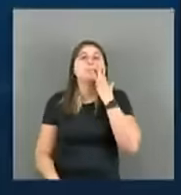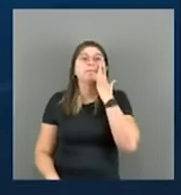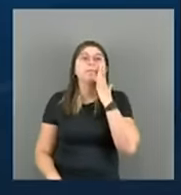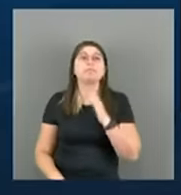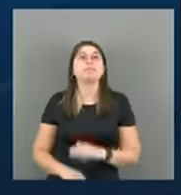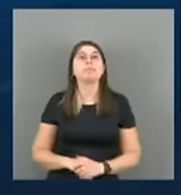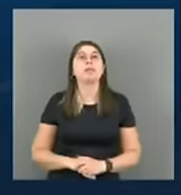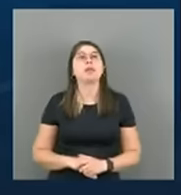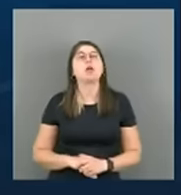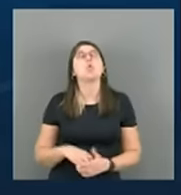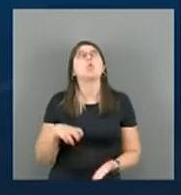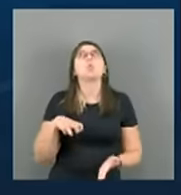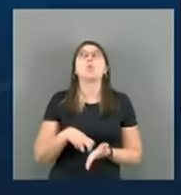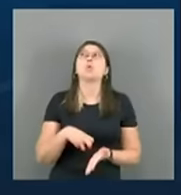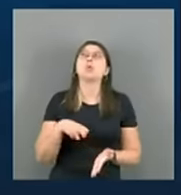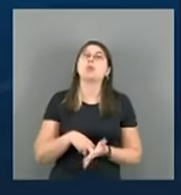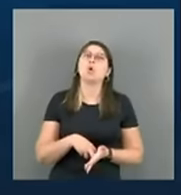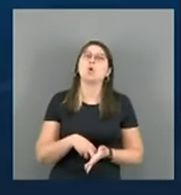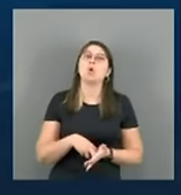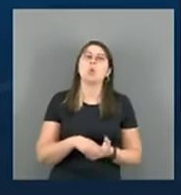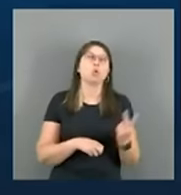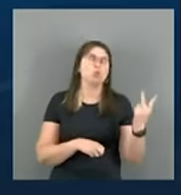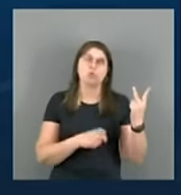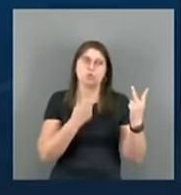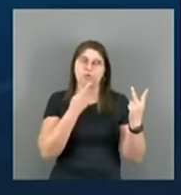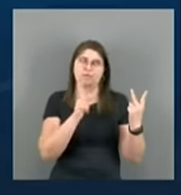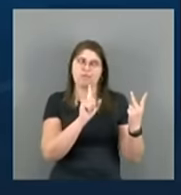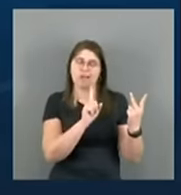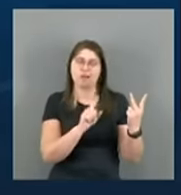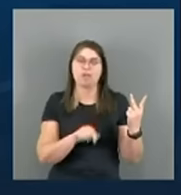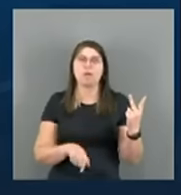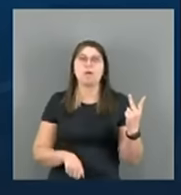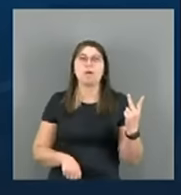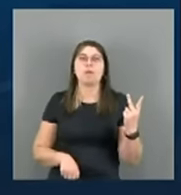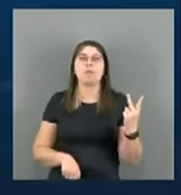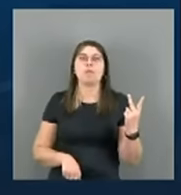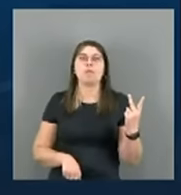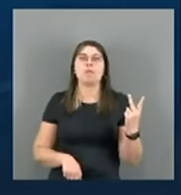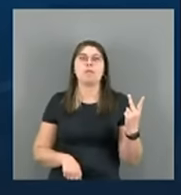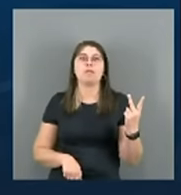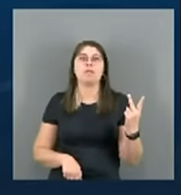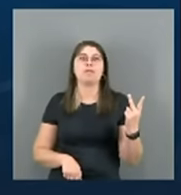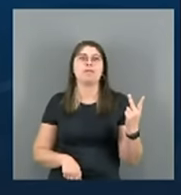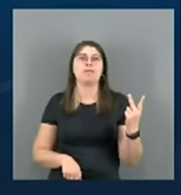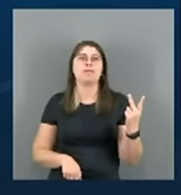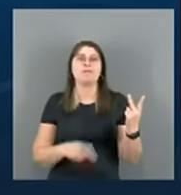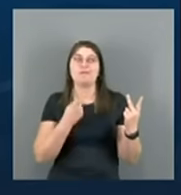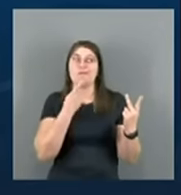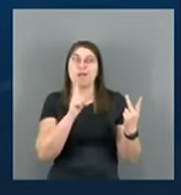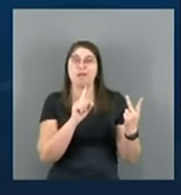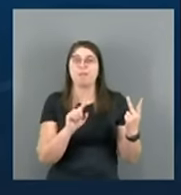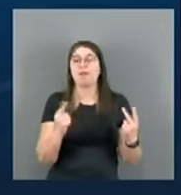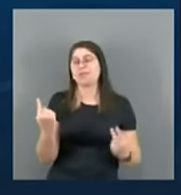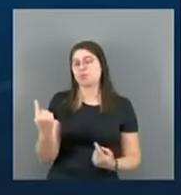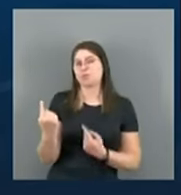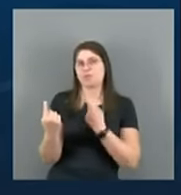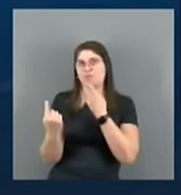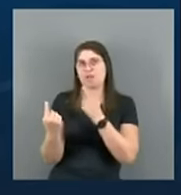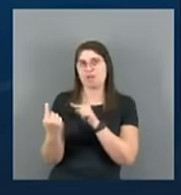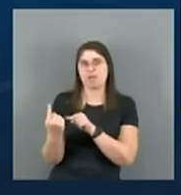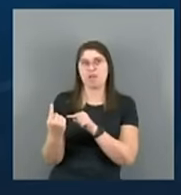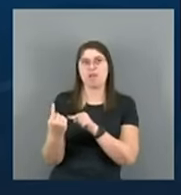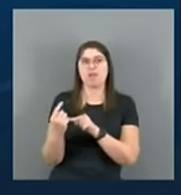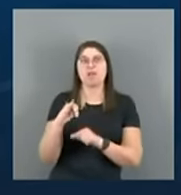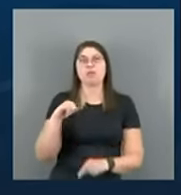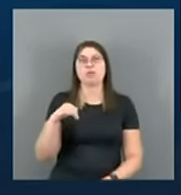O que me condenaram, eu não vou falar os outros dois clubes, porque aí eu tô me condenando de novo. Lógico, mas lógico. O que eu fui condenado foi São